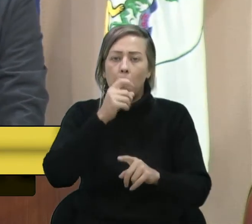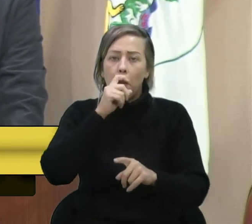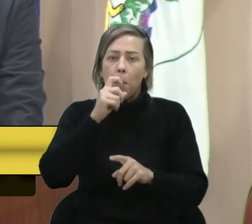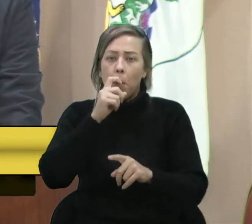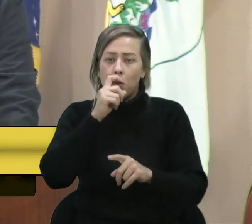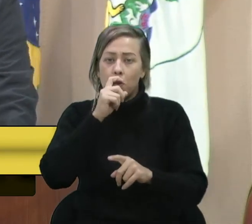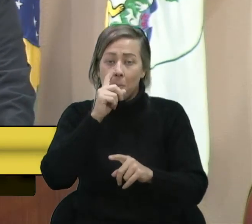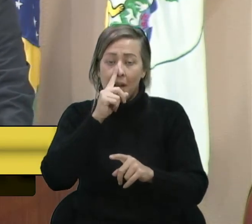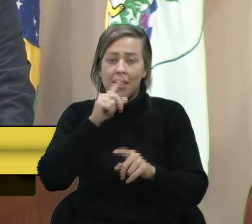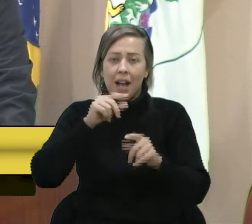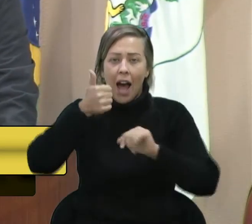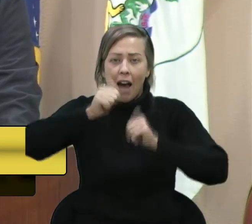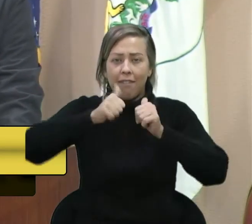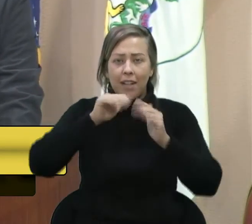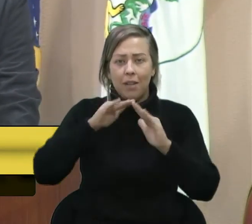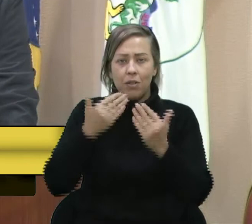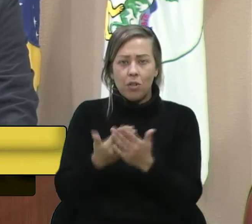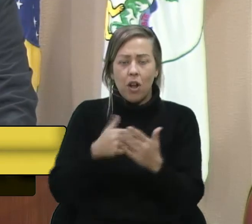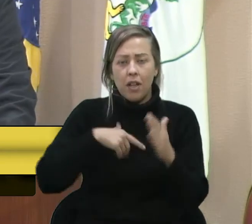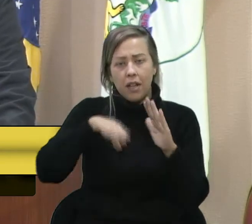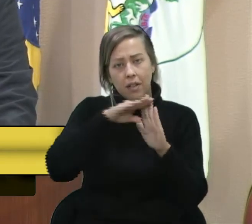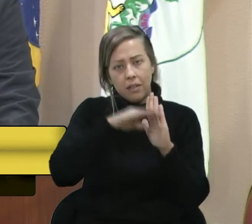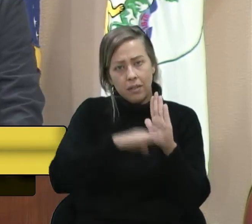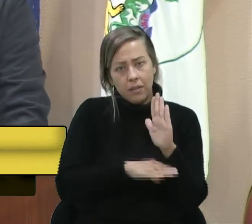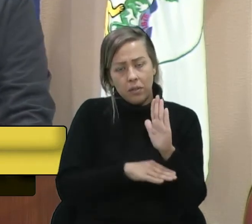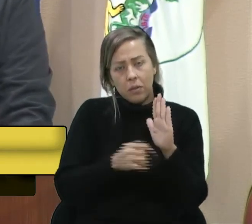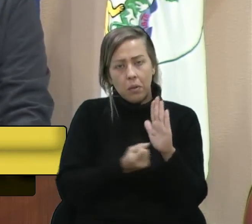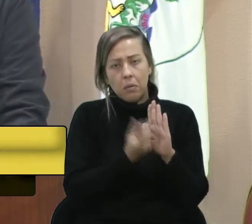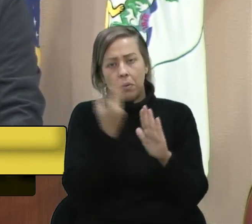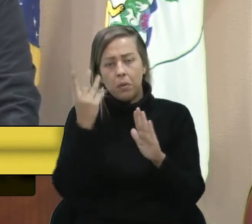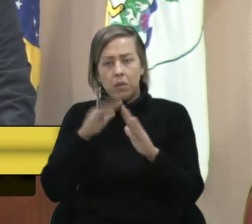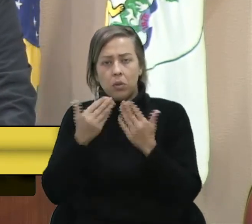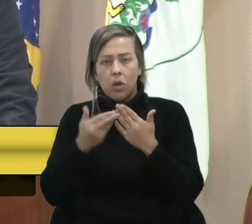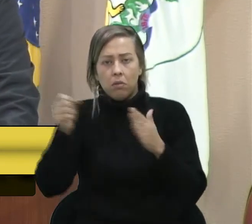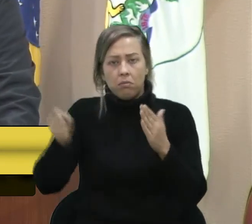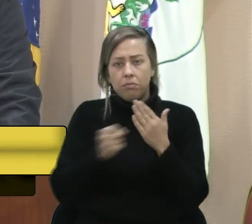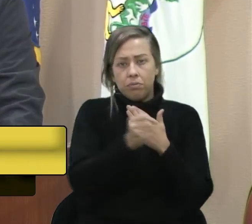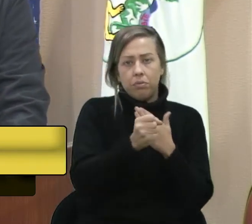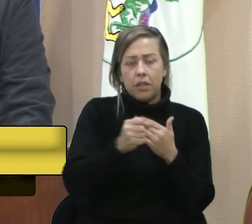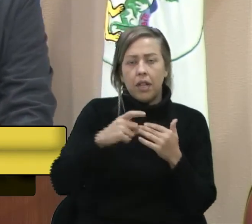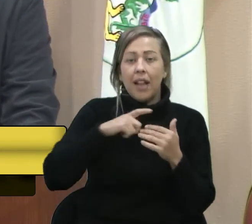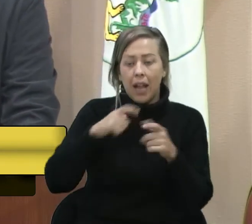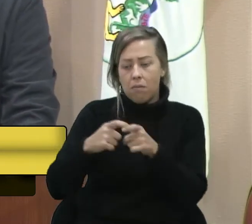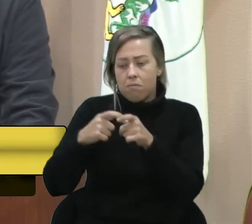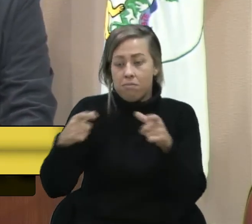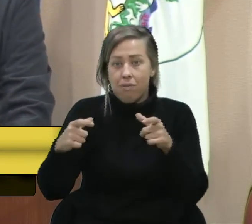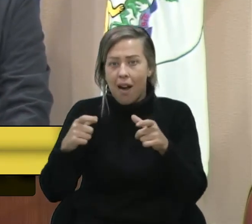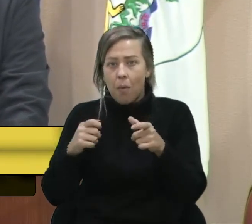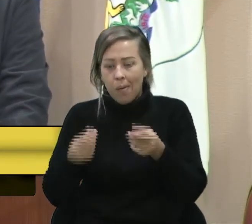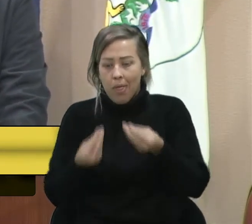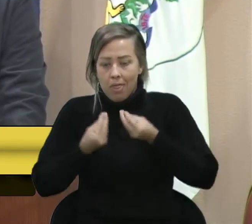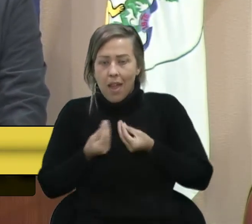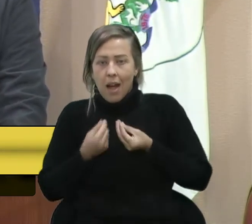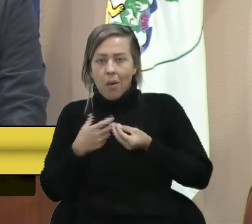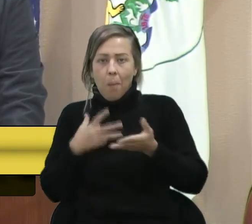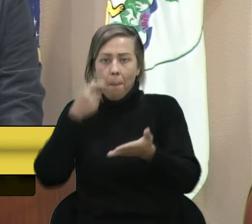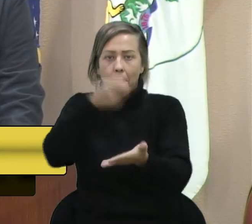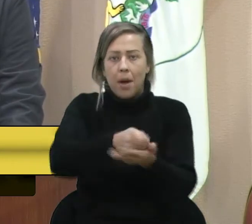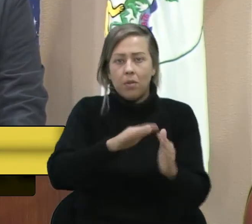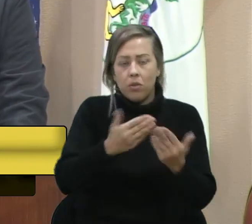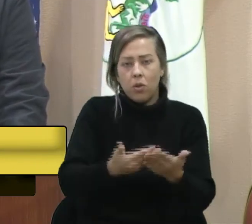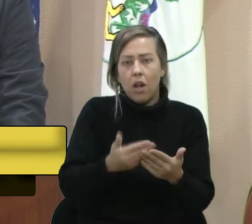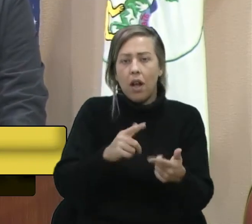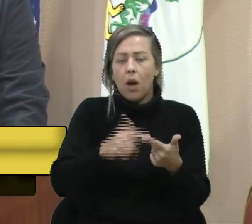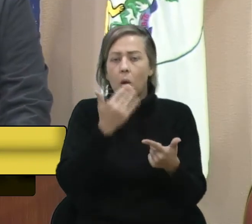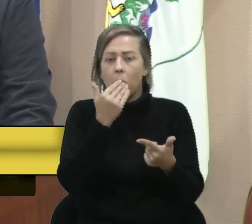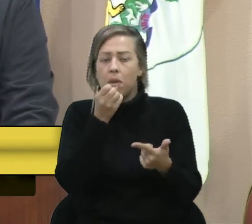nós temos um ranking. Vamos lá, tu vai colocar teu filho, tu tem um voucher. Essa escola eu avalio como boa na alimentação, boa